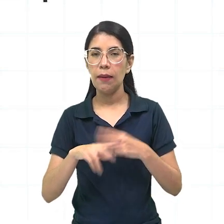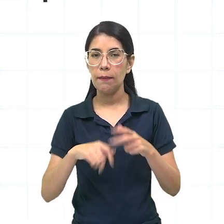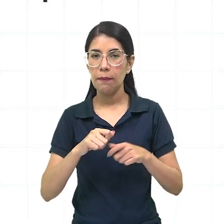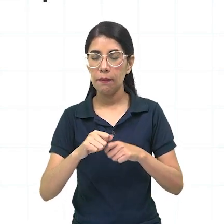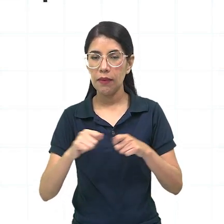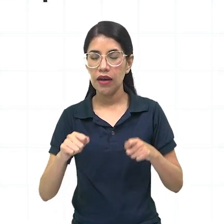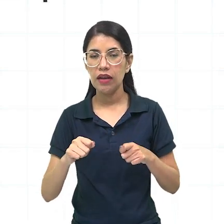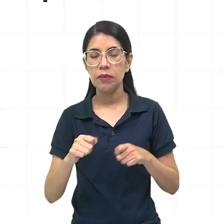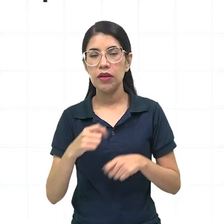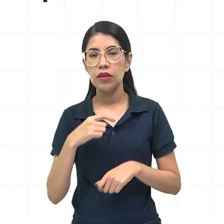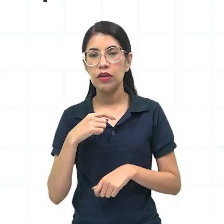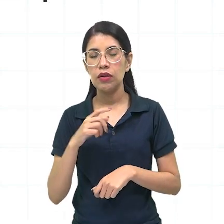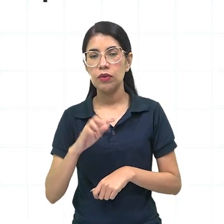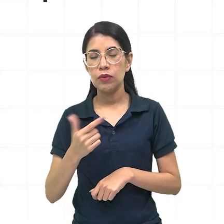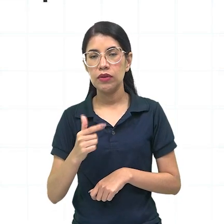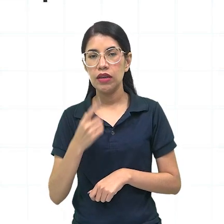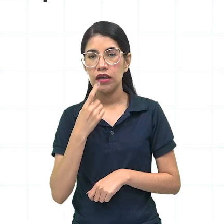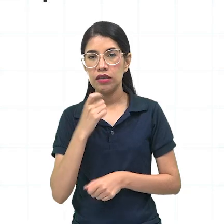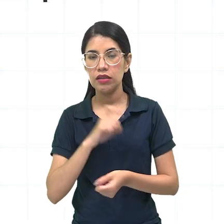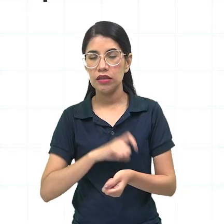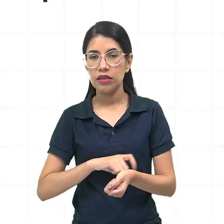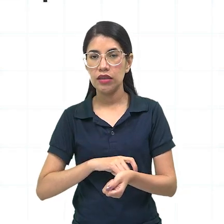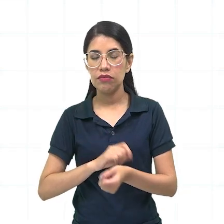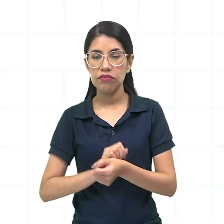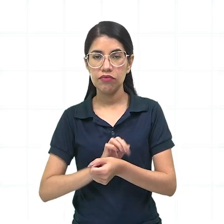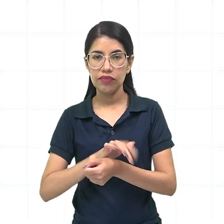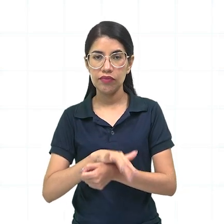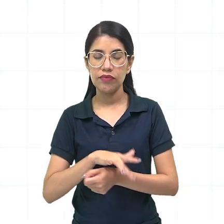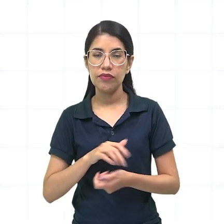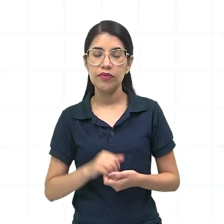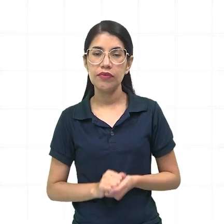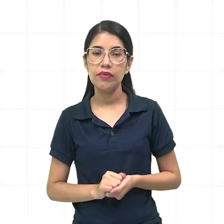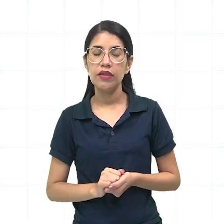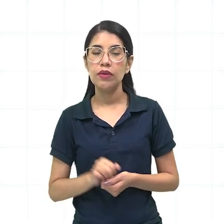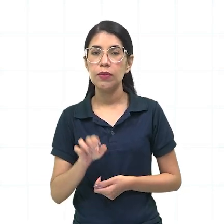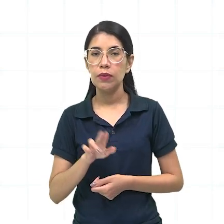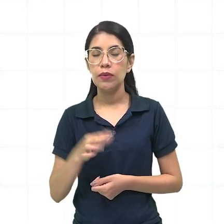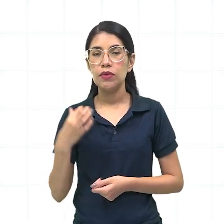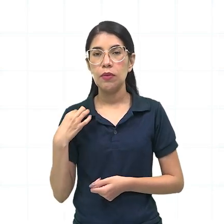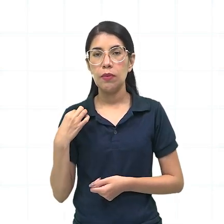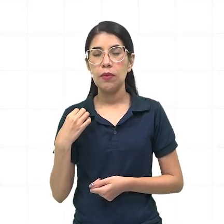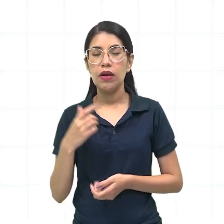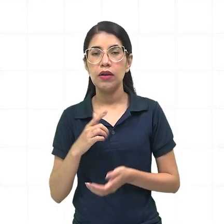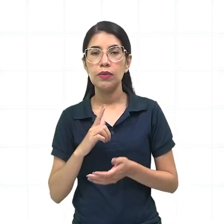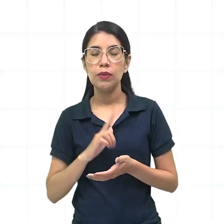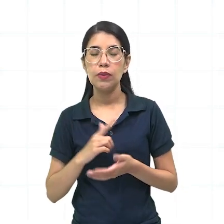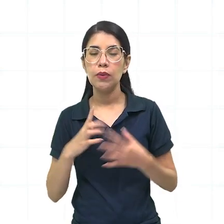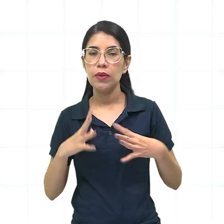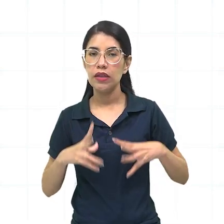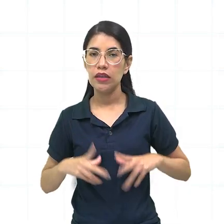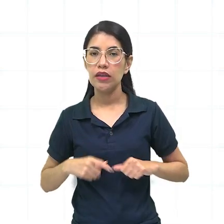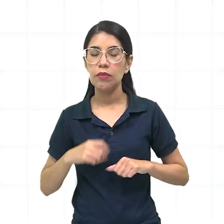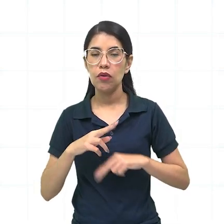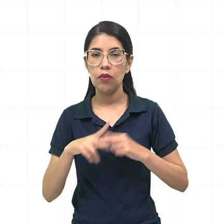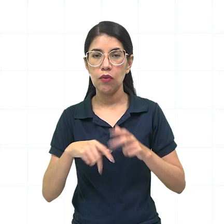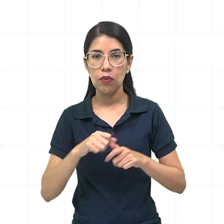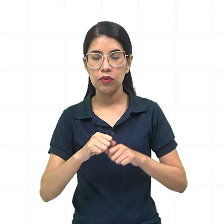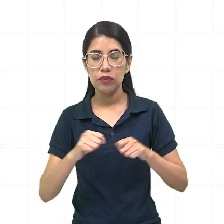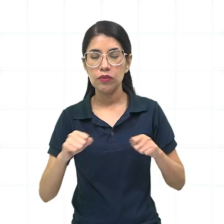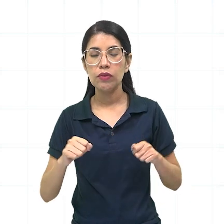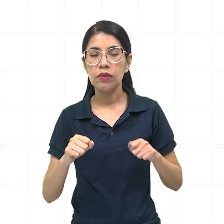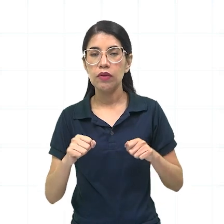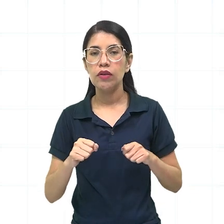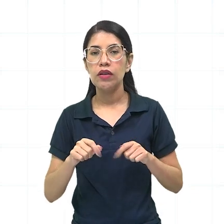sair. Tá bom? Então, aí nesse caso, amarre um pano limpo, né? Faça um nó, pegue